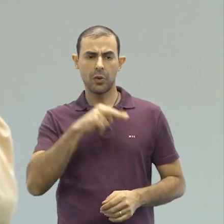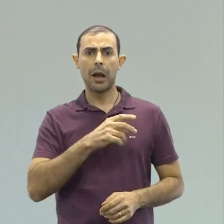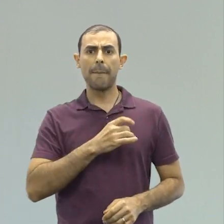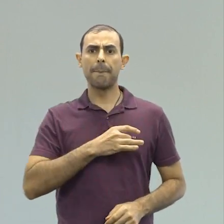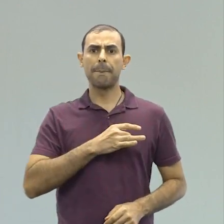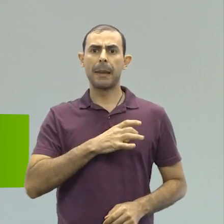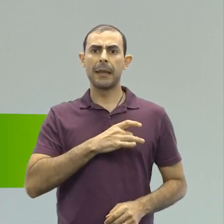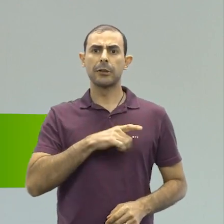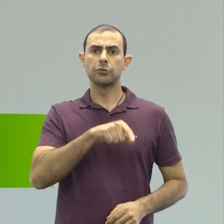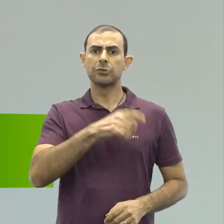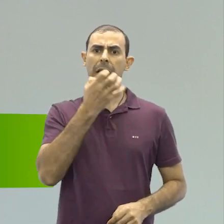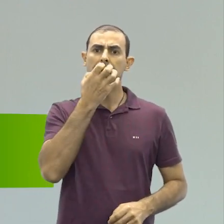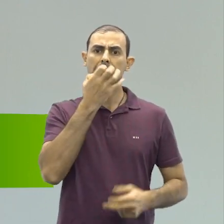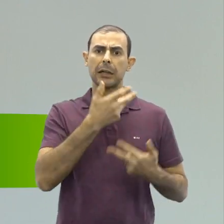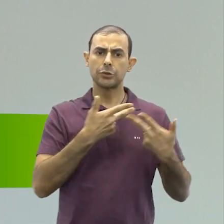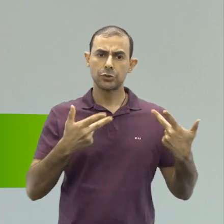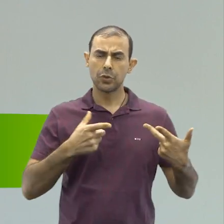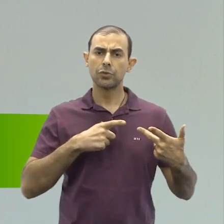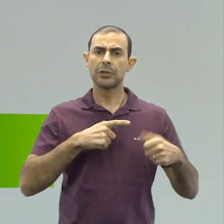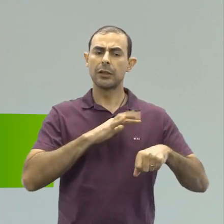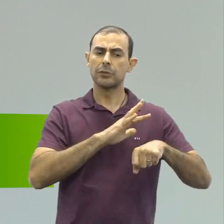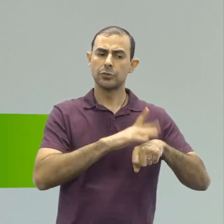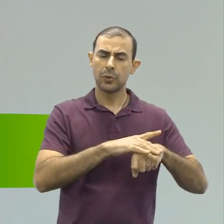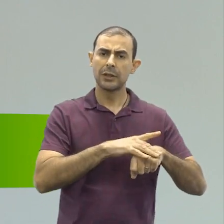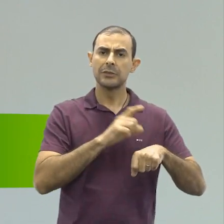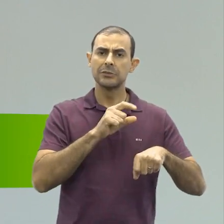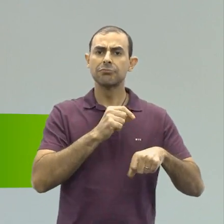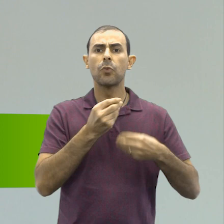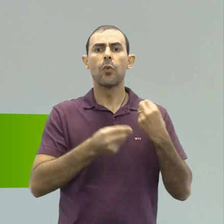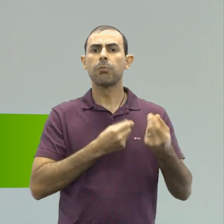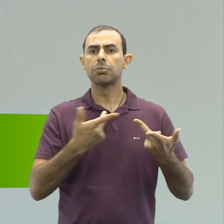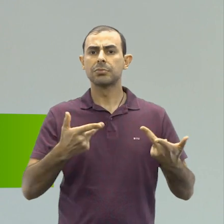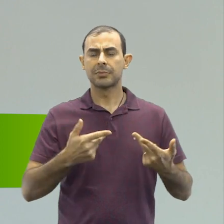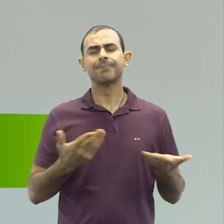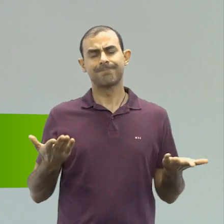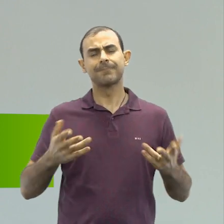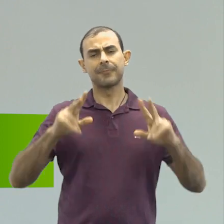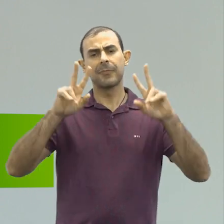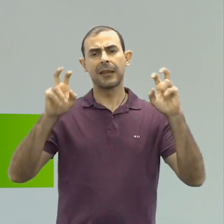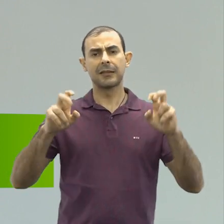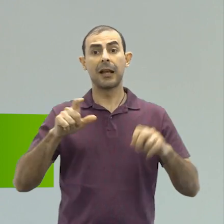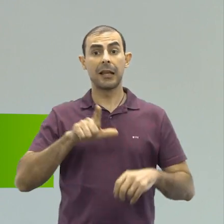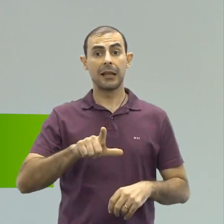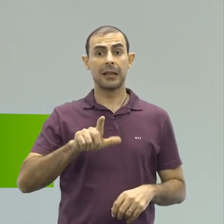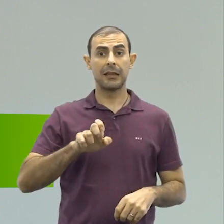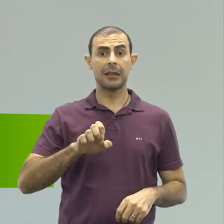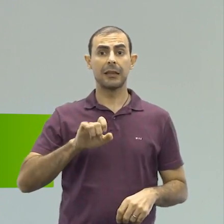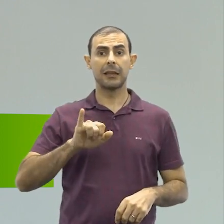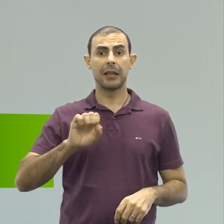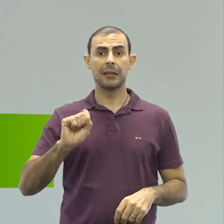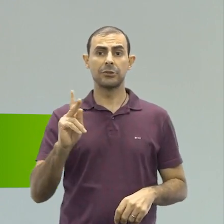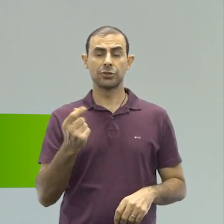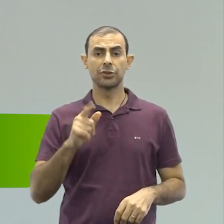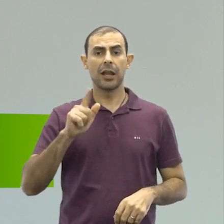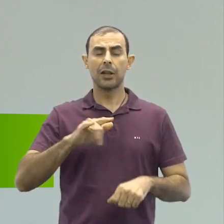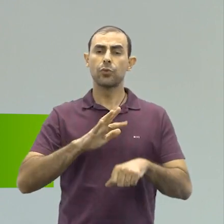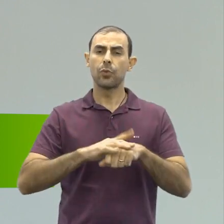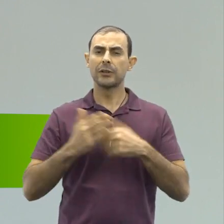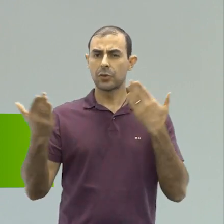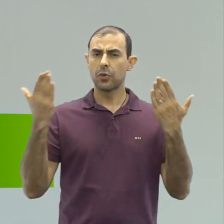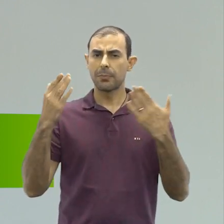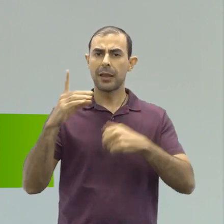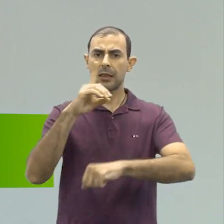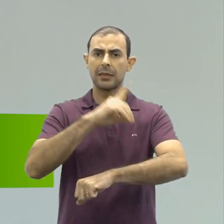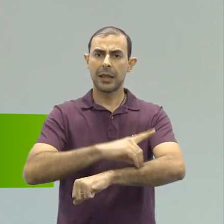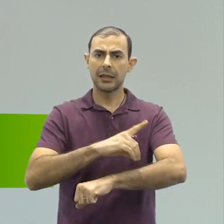mora numa residência onde tenha cachorro adquira a leishmaniose. A leishmaniose, como o caso da dengue, é uma doença vetorial e também de